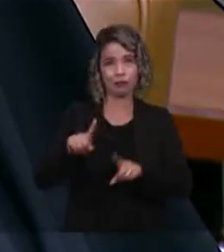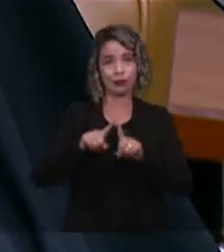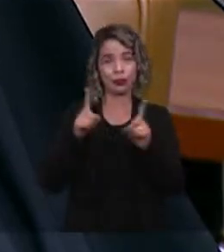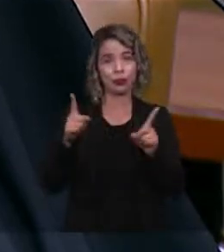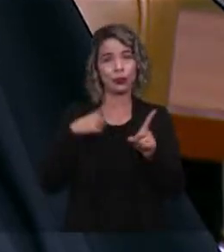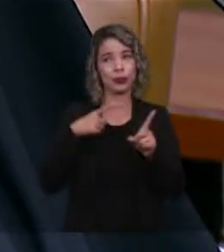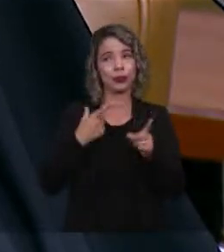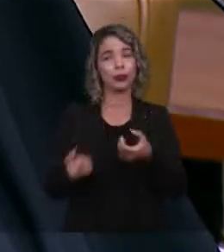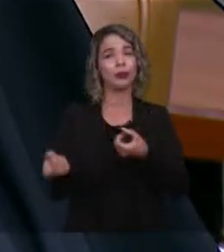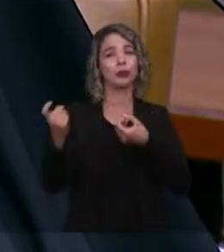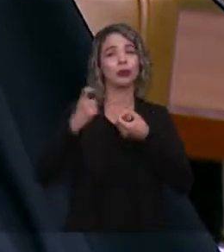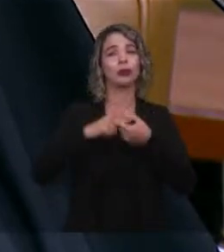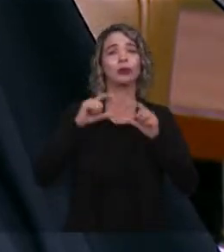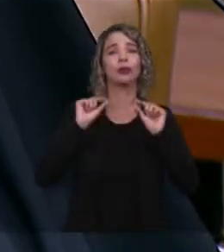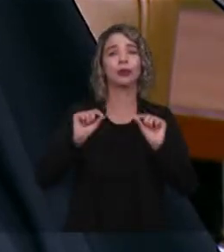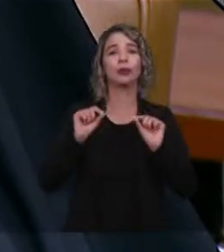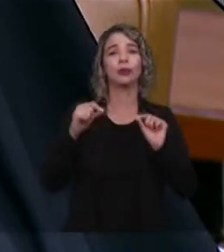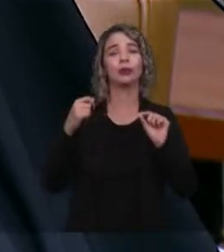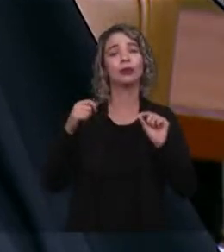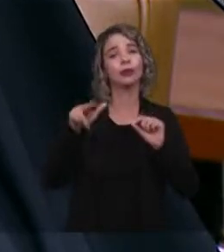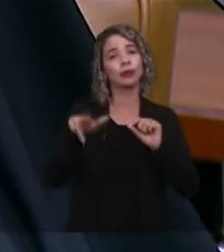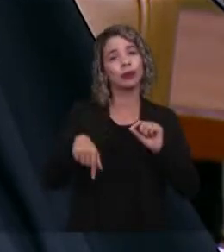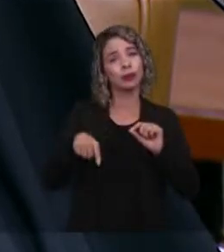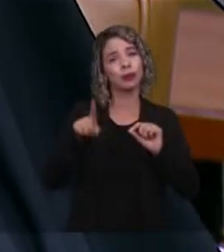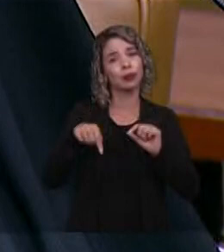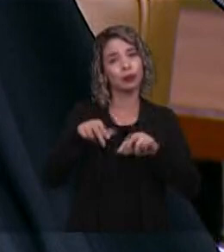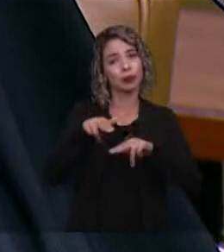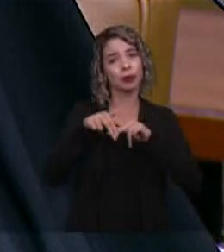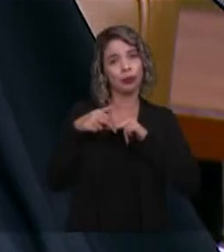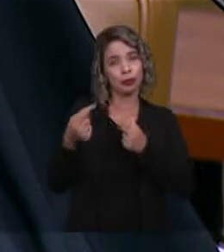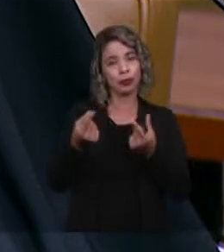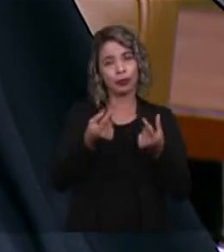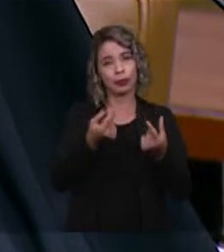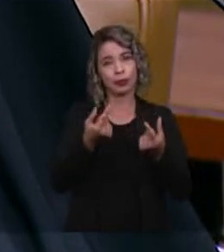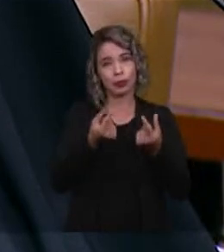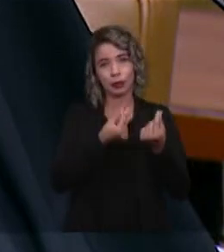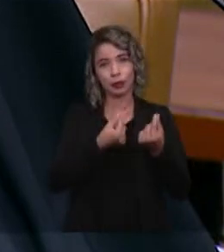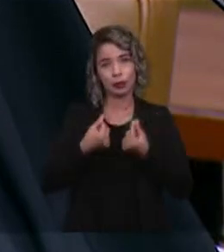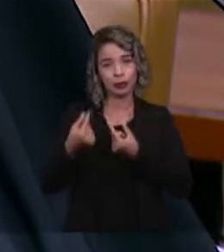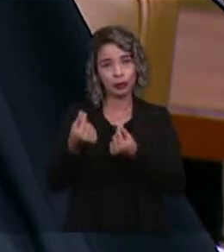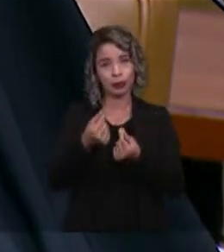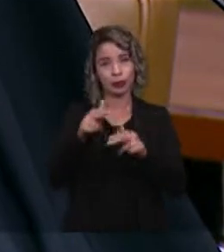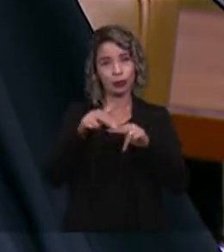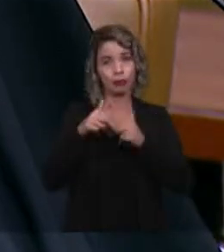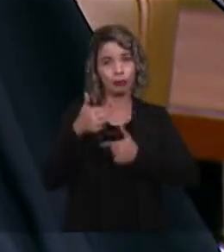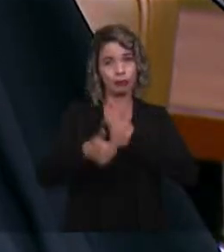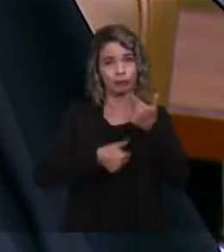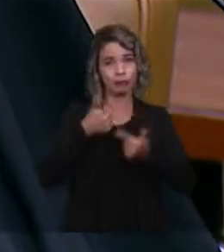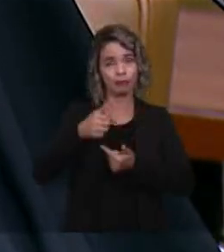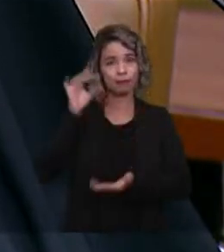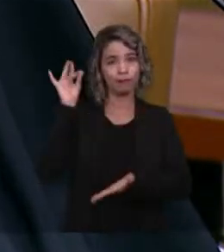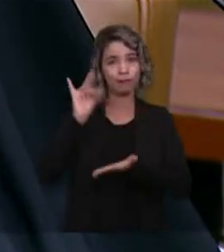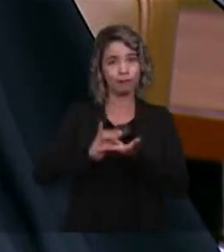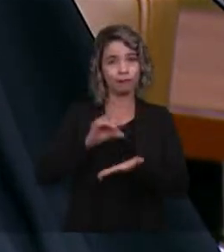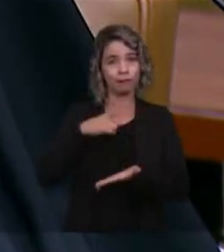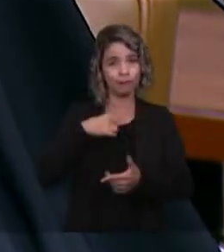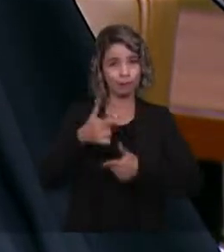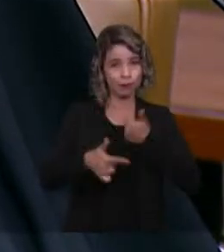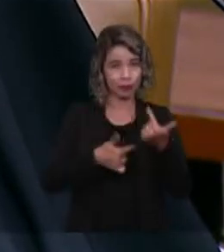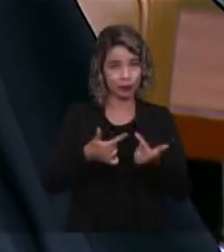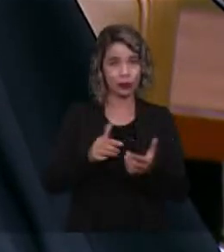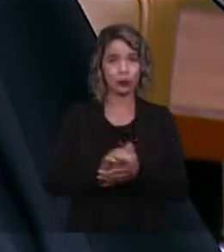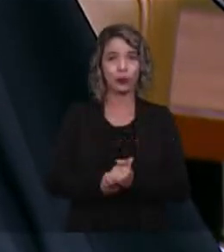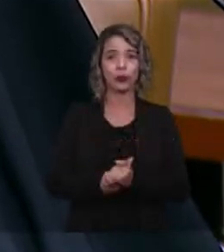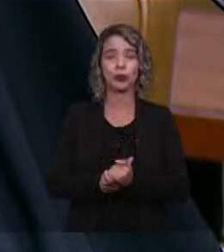Em voto, o excelentíssimo senhor ministro Cássio Nunes Marques, ministro do STF. Exerce. Diversamente do que sugere uma leitura